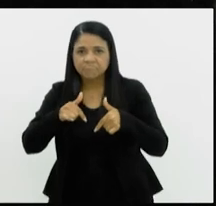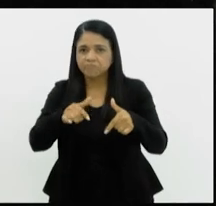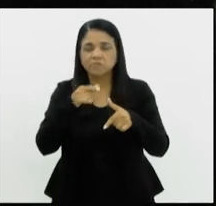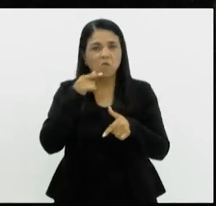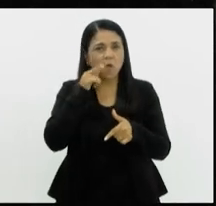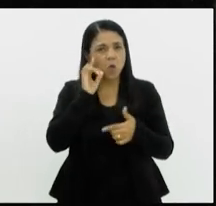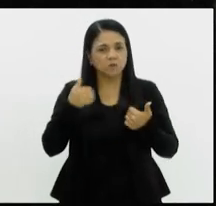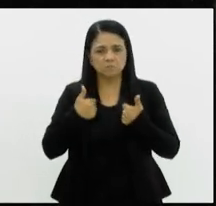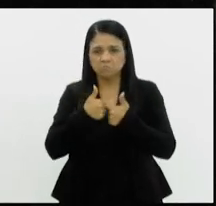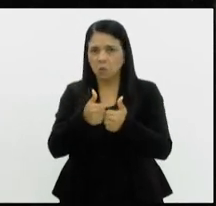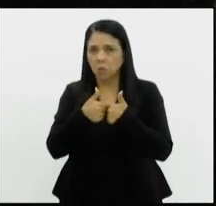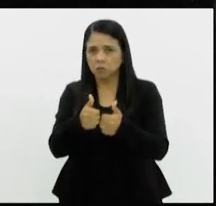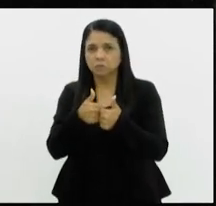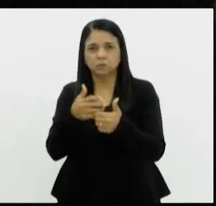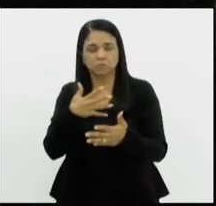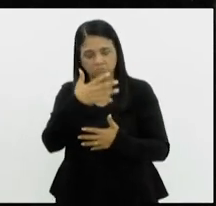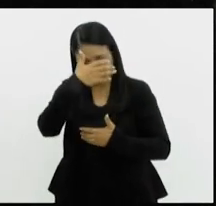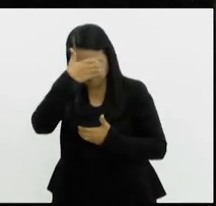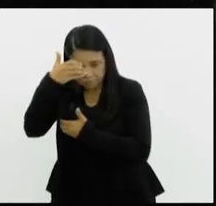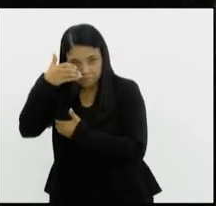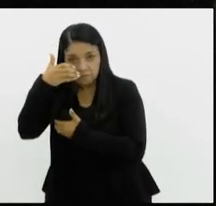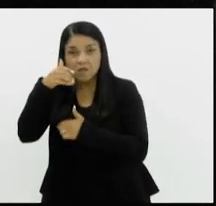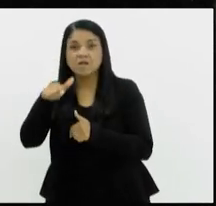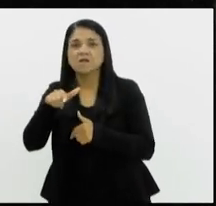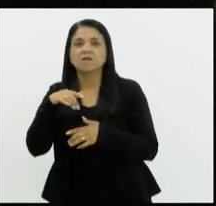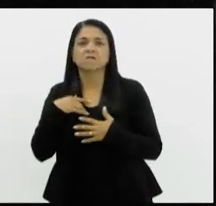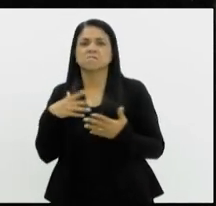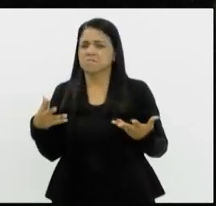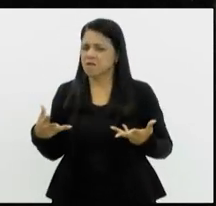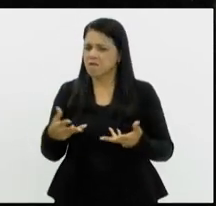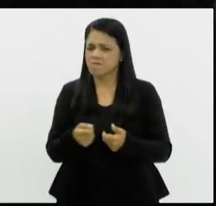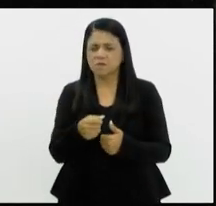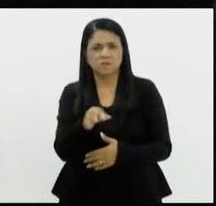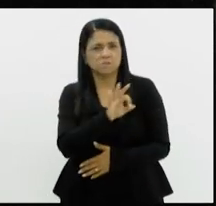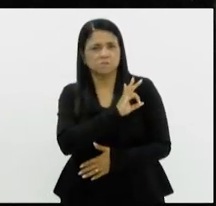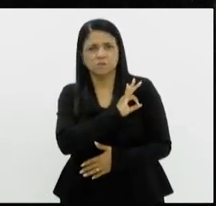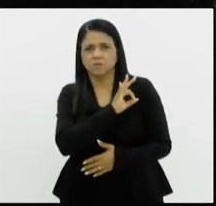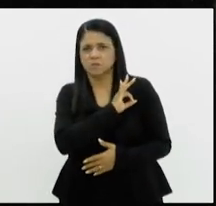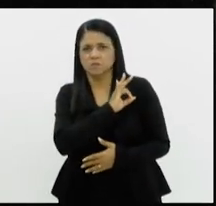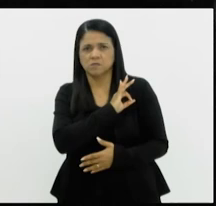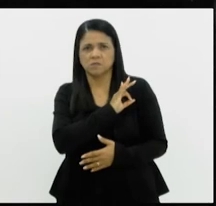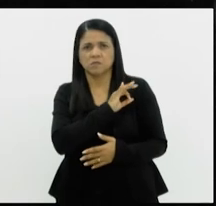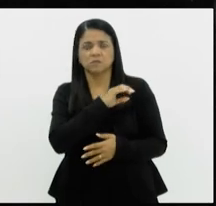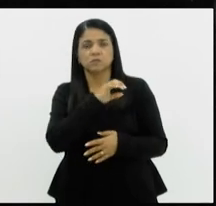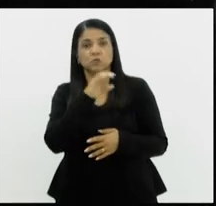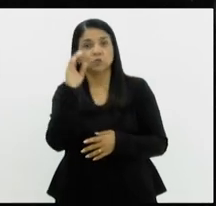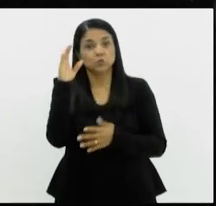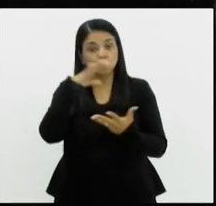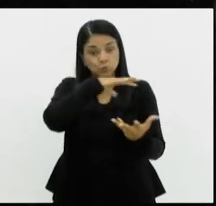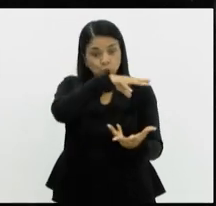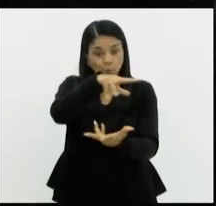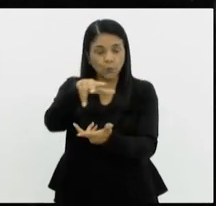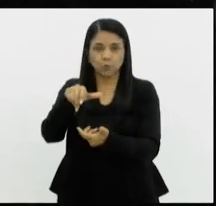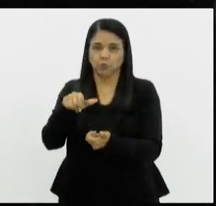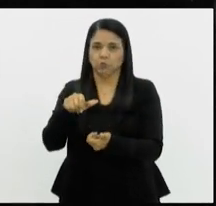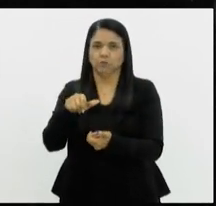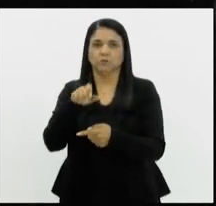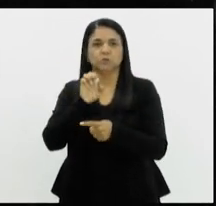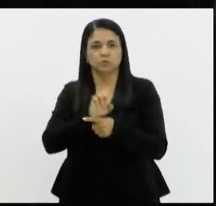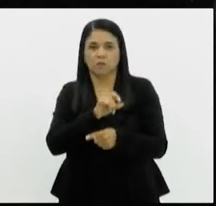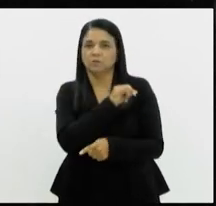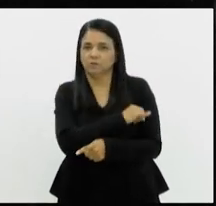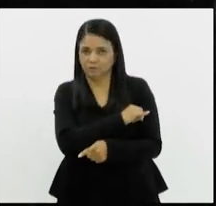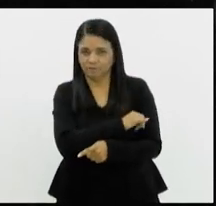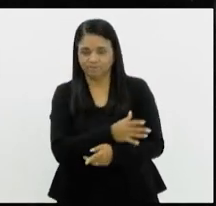foi maravilhosa que eu sei que nós temos a melhor polícia do Estado do melhor polícia do mundo mas